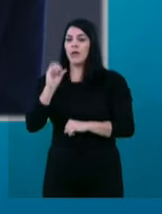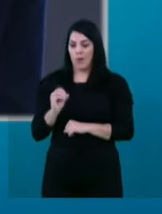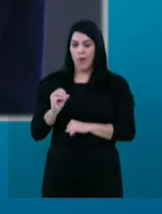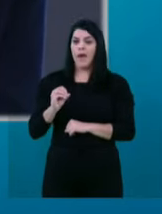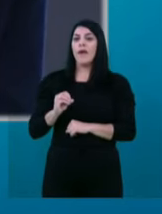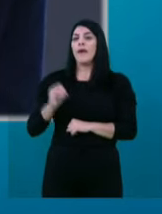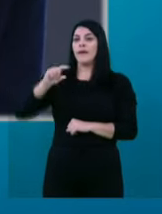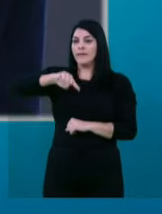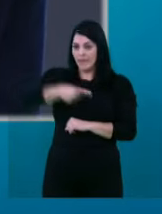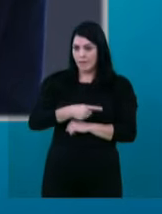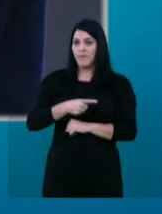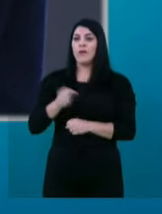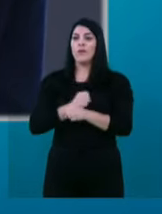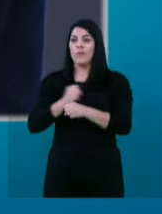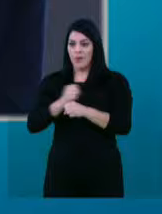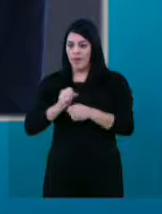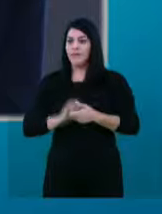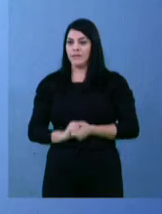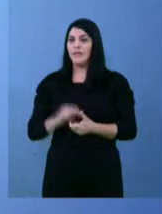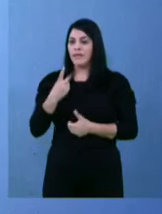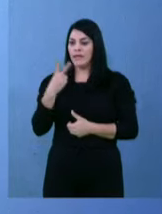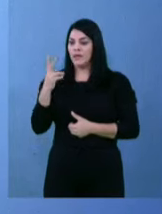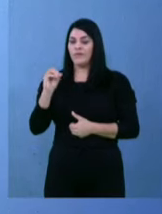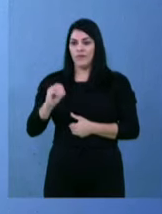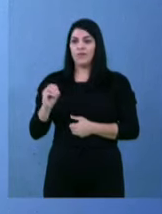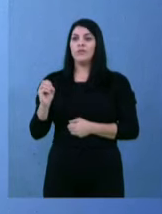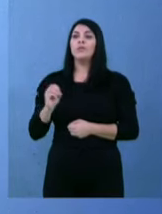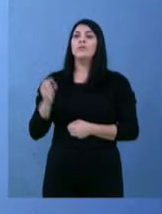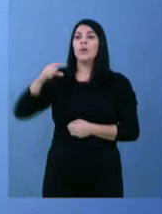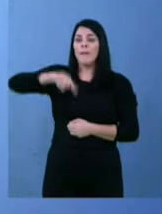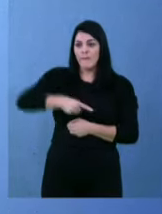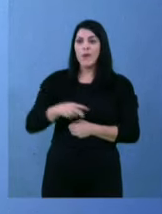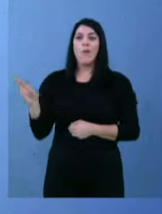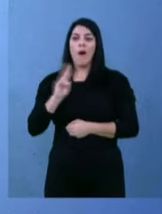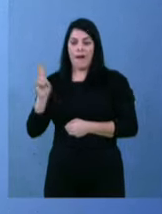Fundação Casa, em um ano, R$120 mil. Obrigada, candidata.